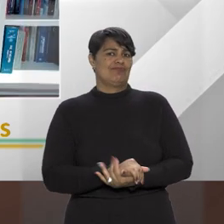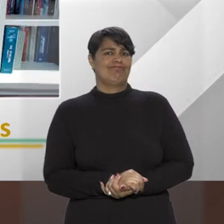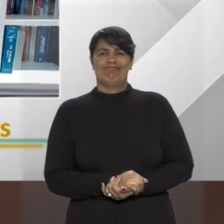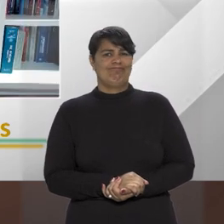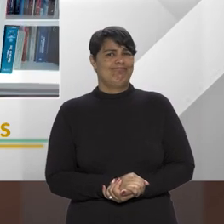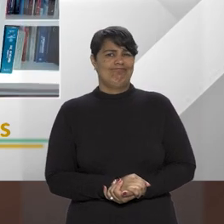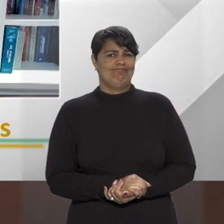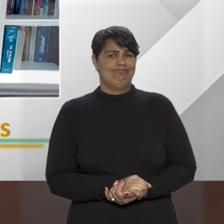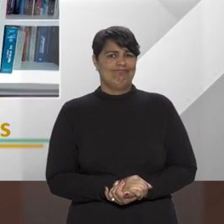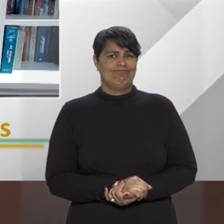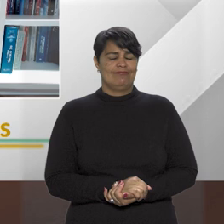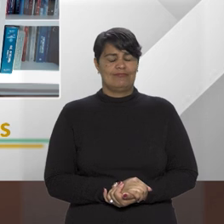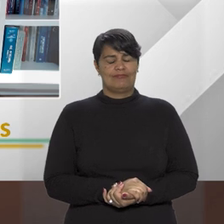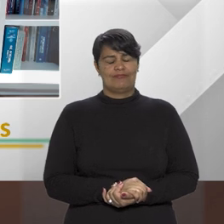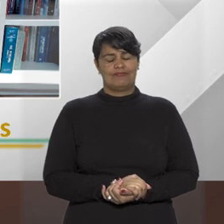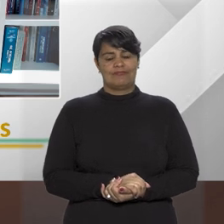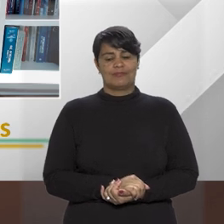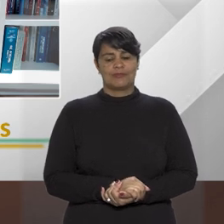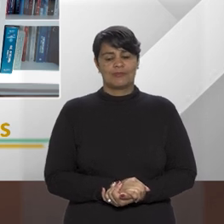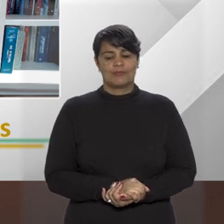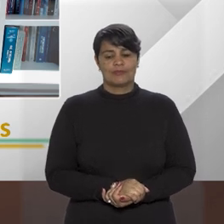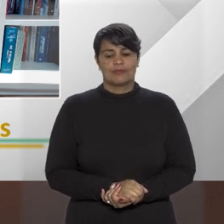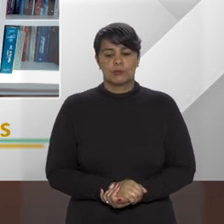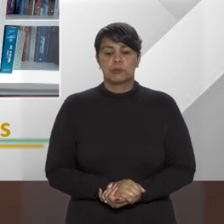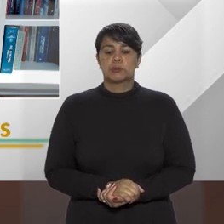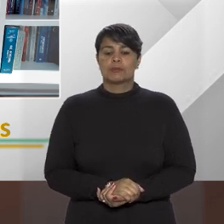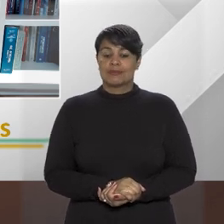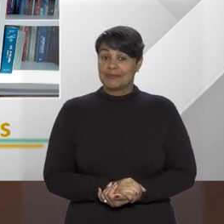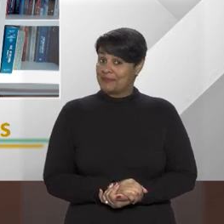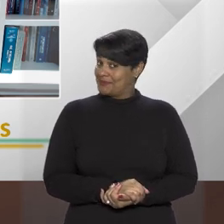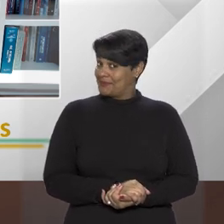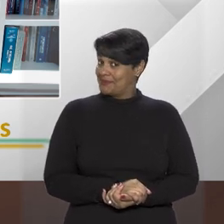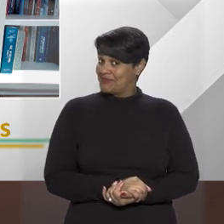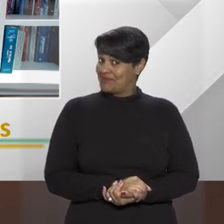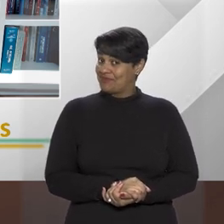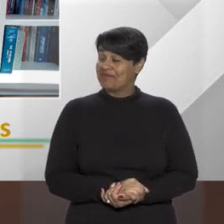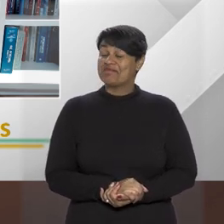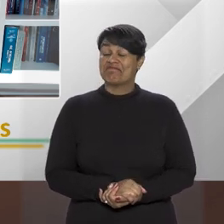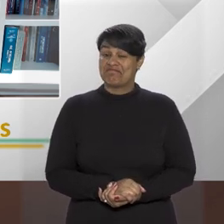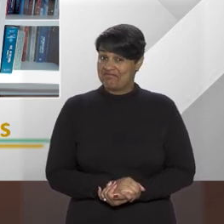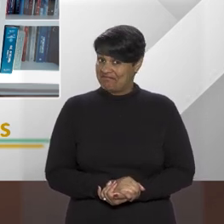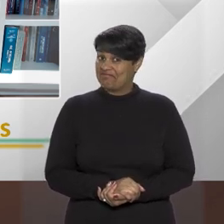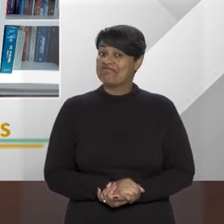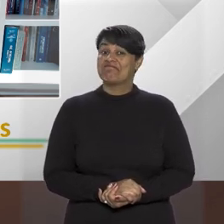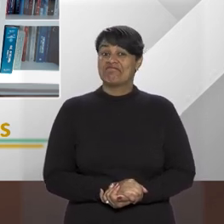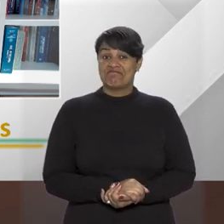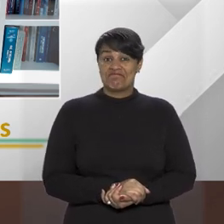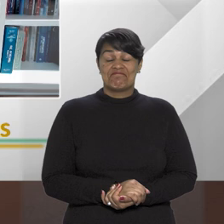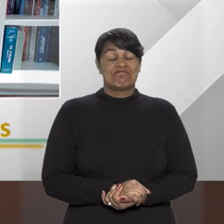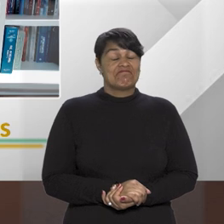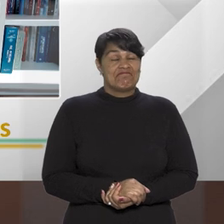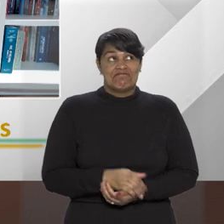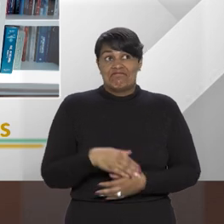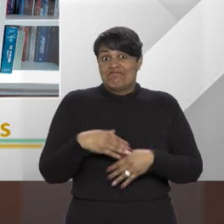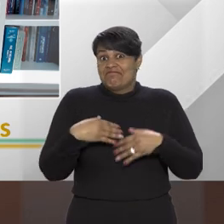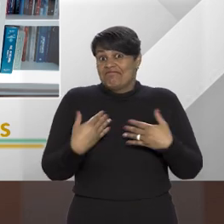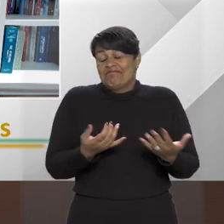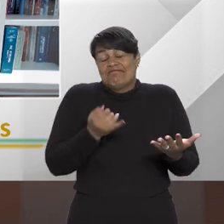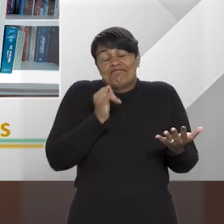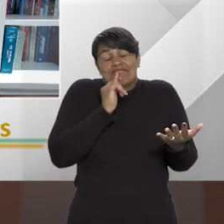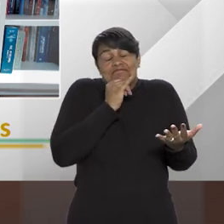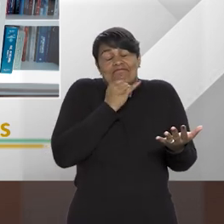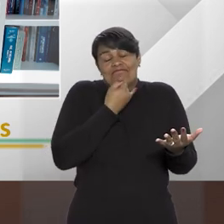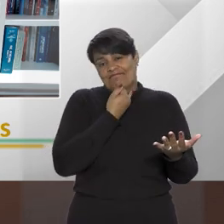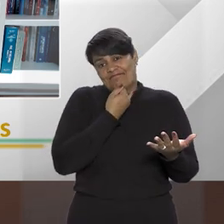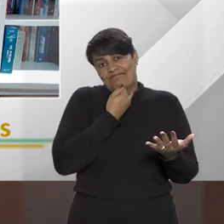Bom, realmente hoje eu vou lamentar profundamente. O nosso programa está chegando ao fim e eu sempre falo, né? Essa brilhante